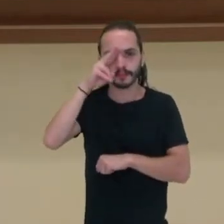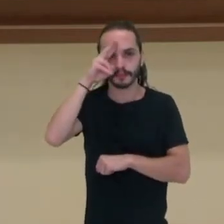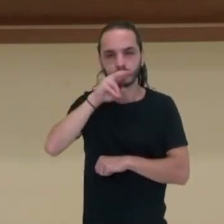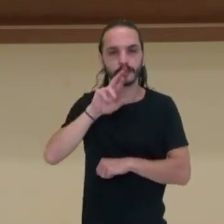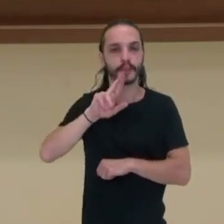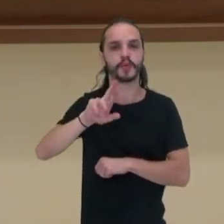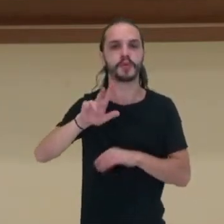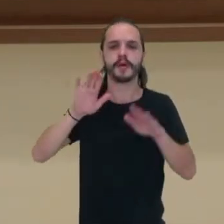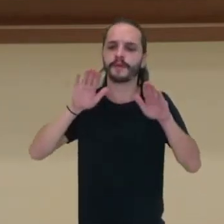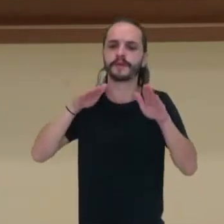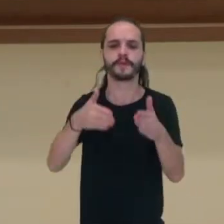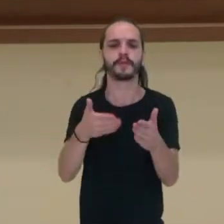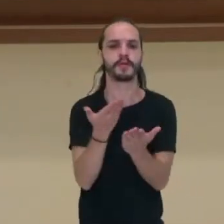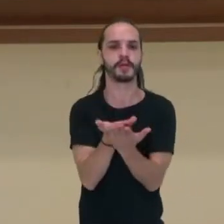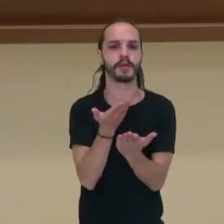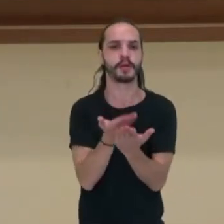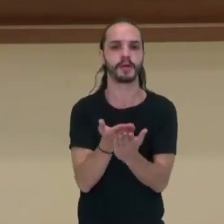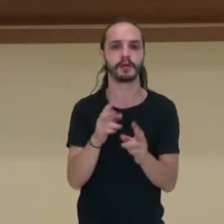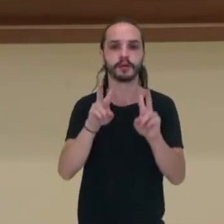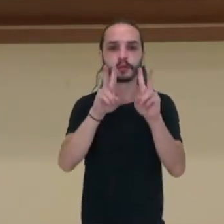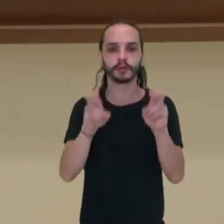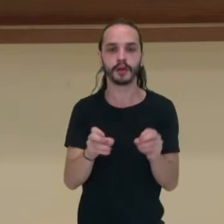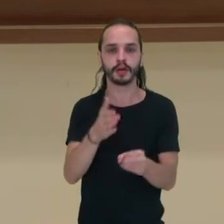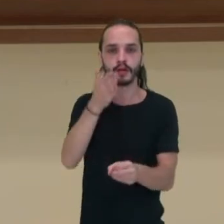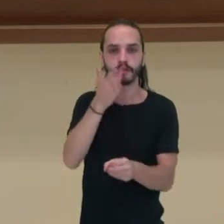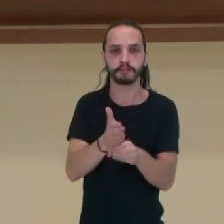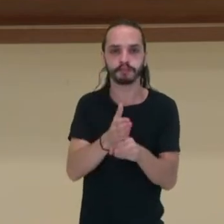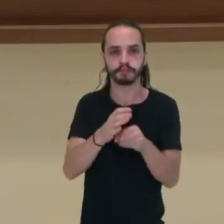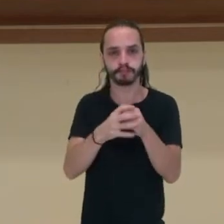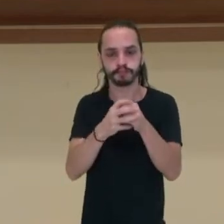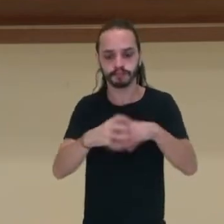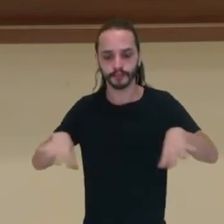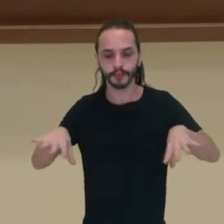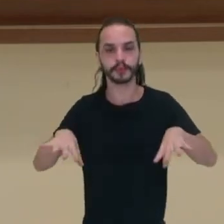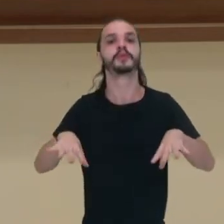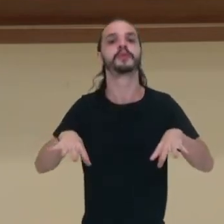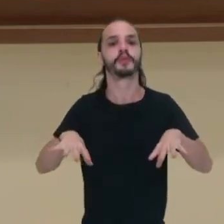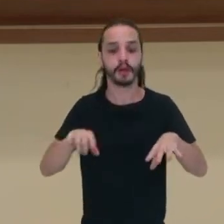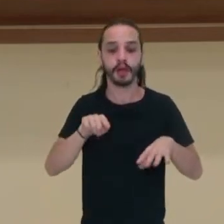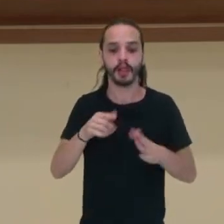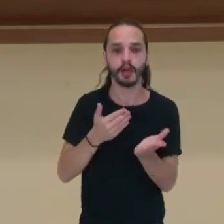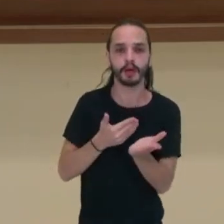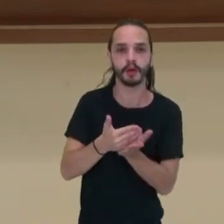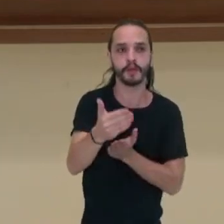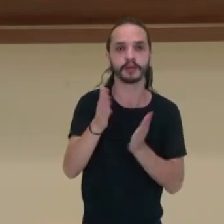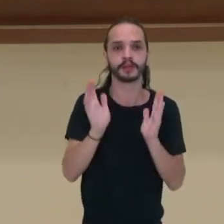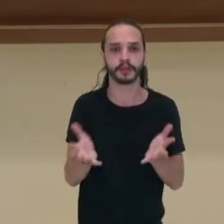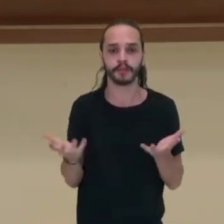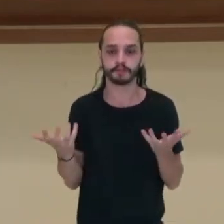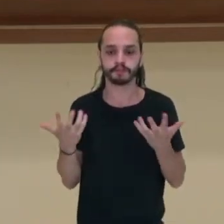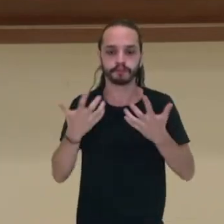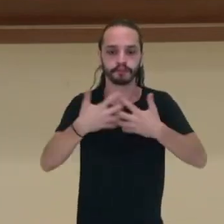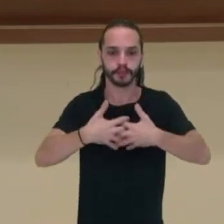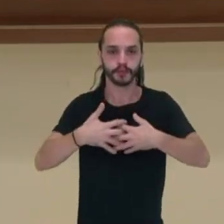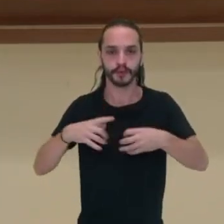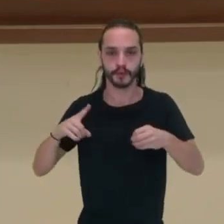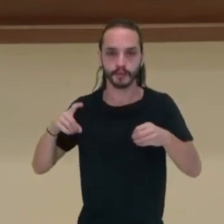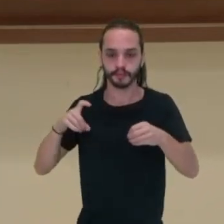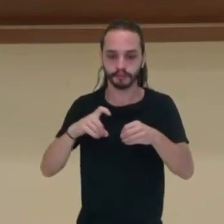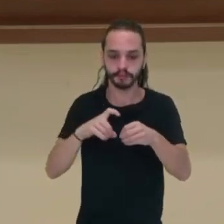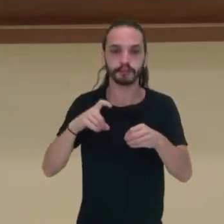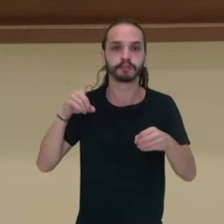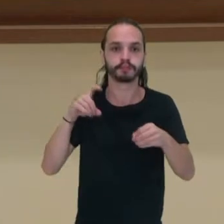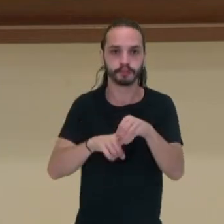foco da aula, parte da mitose, embora a mitose ela já inicie logo que haja a fusão, tá? Dos gametas, ela